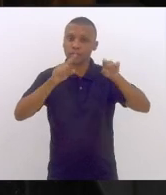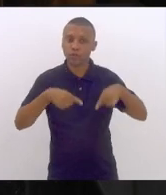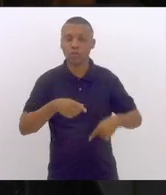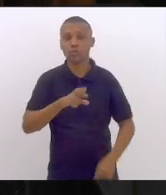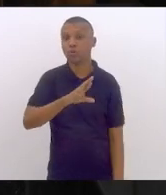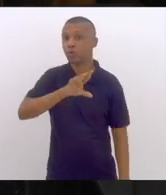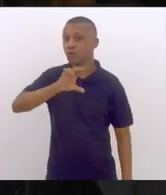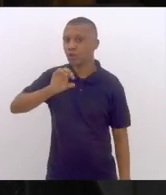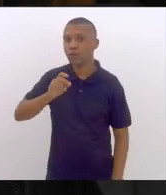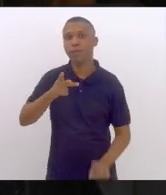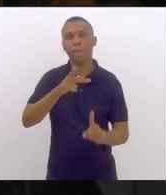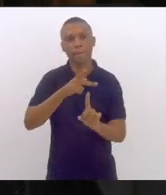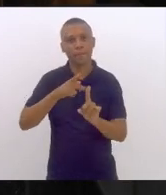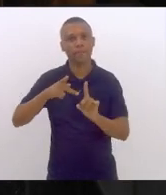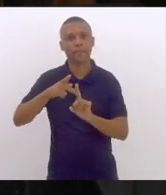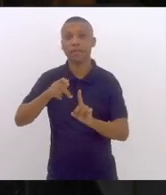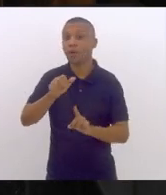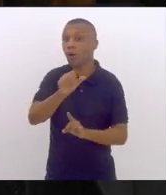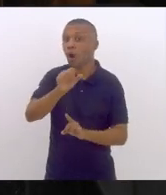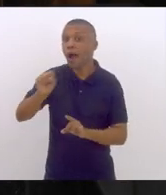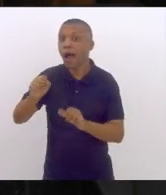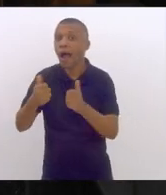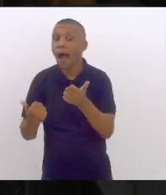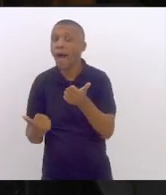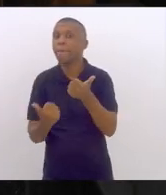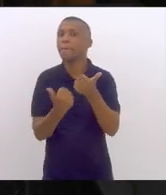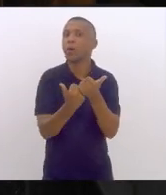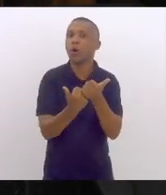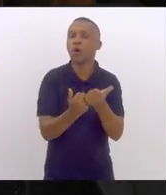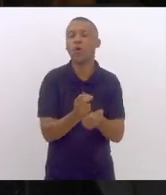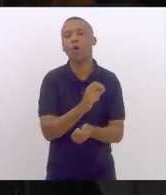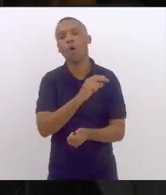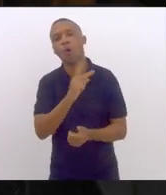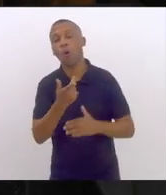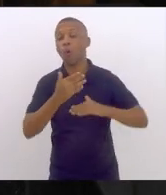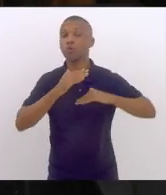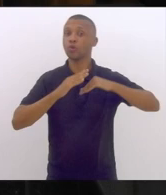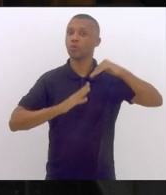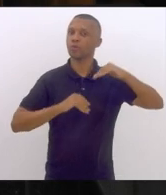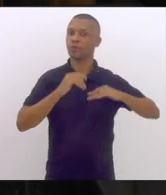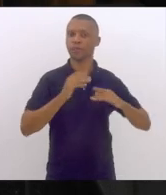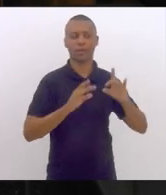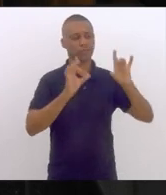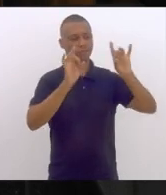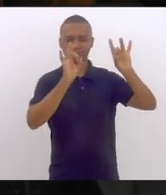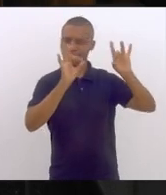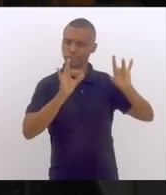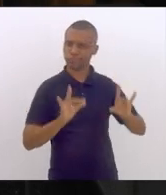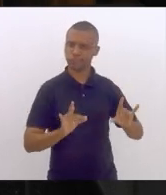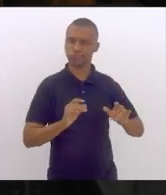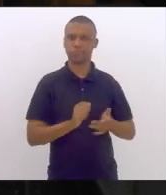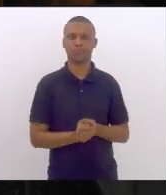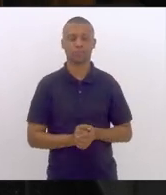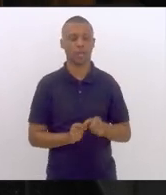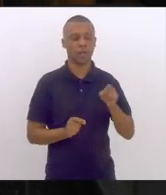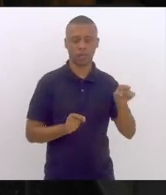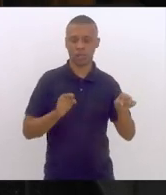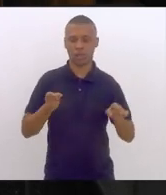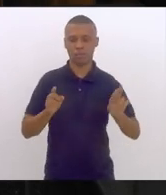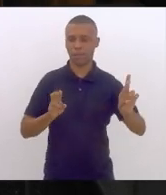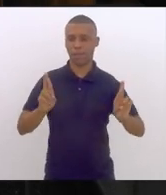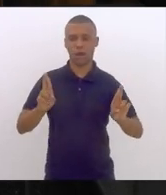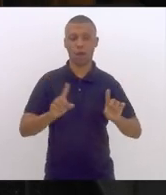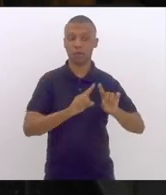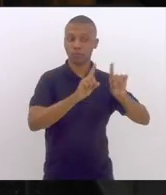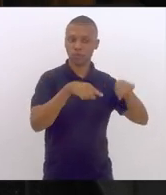seja os assistentes os especialistas ambos exercem função